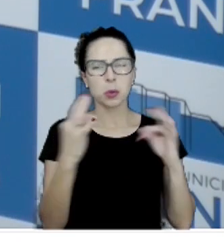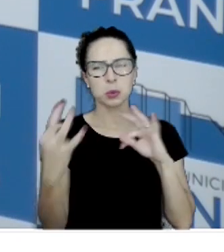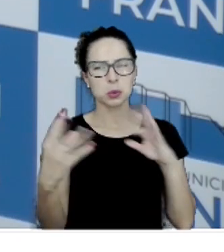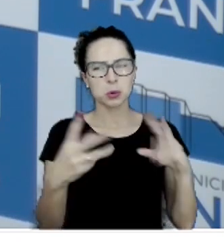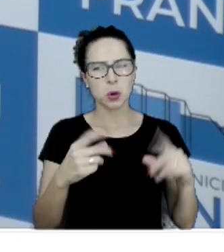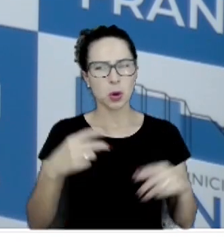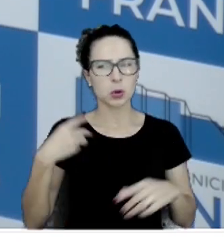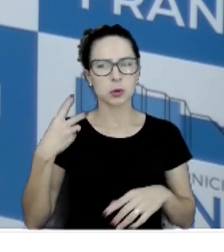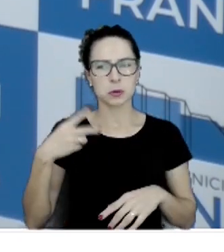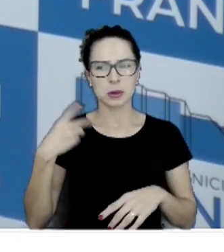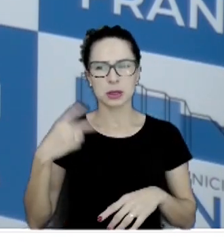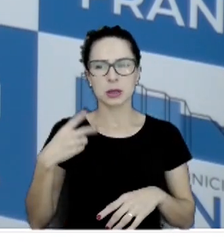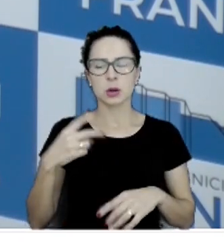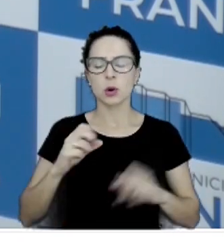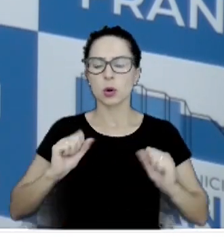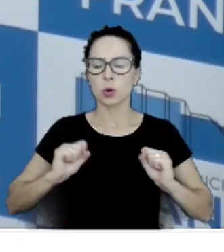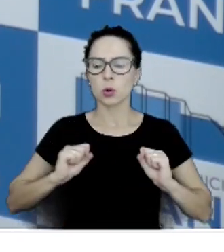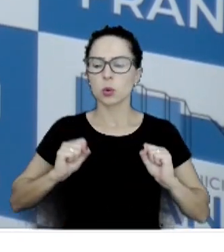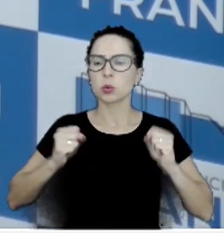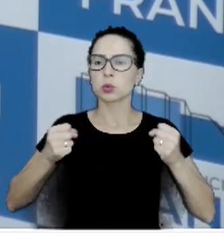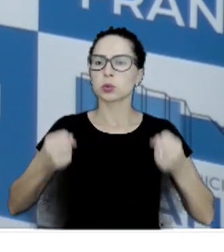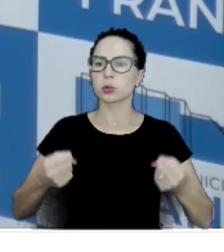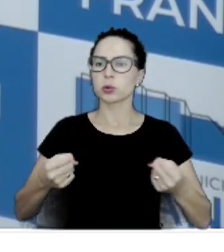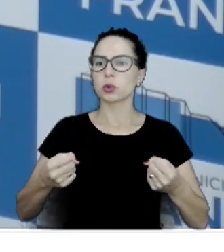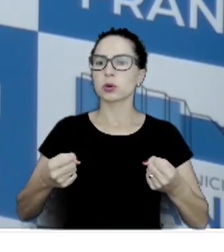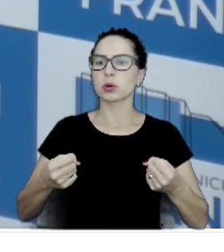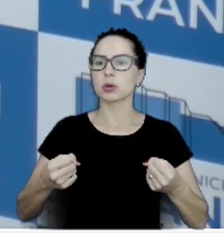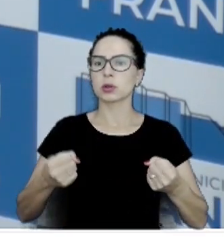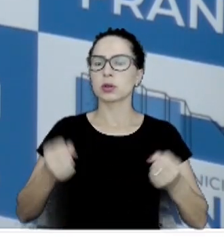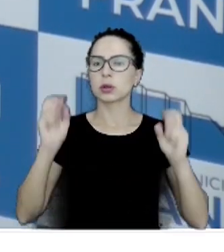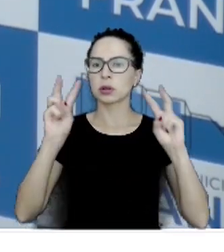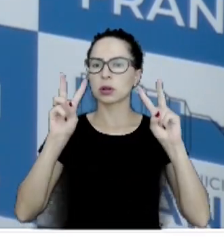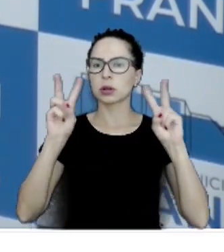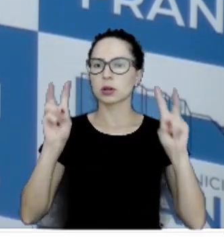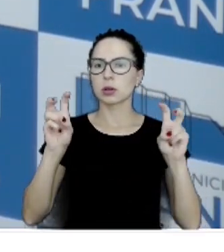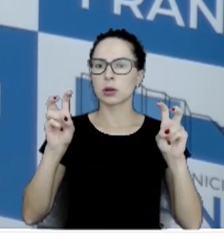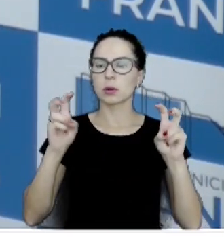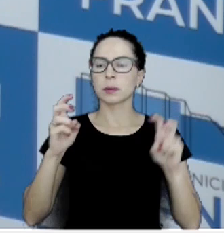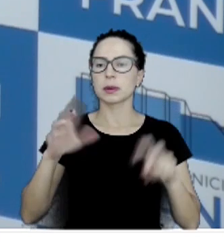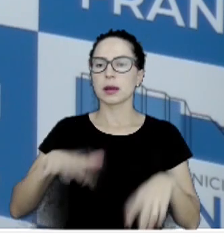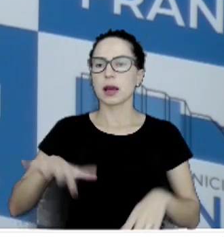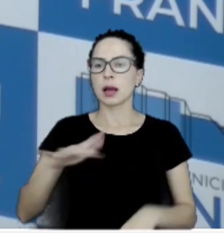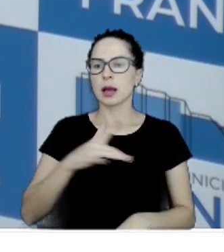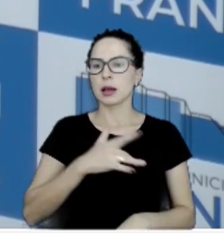no empenho na questão da saúde.